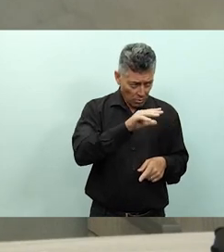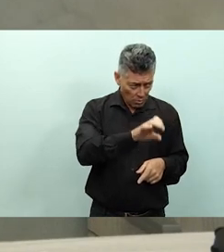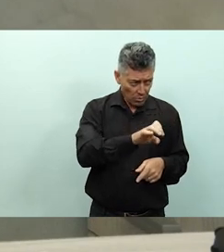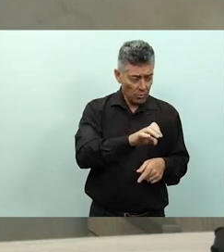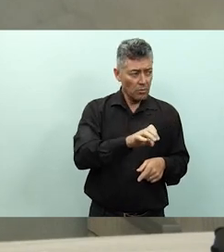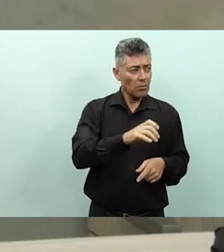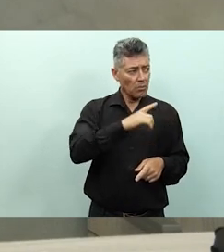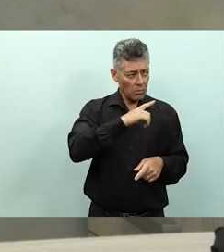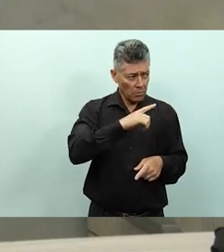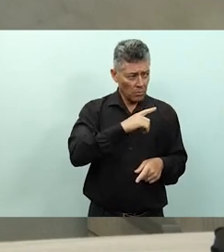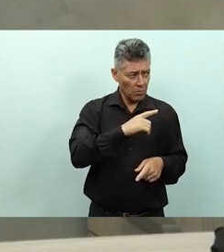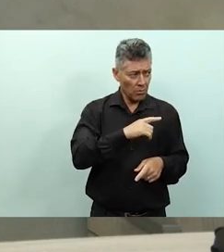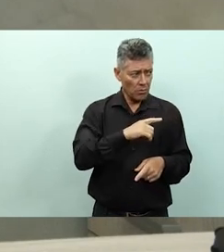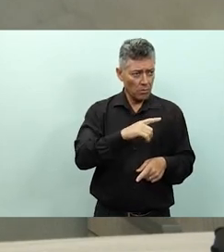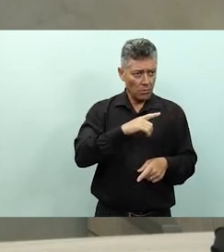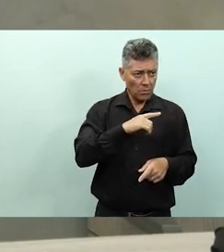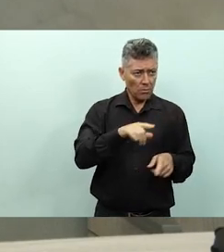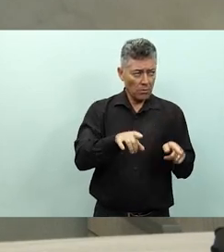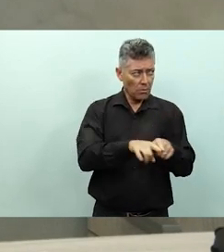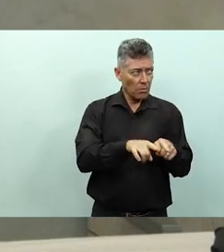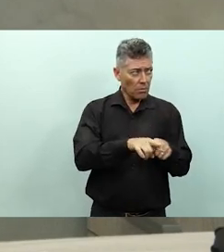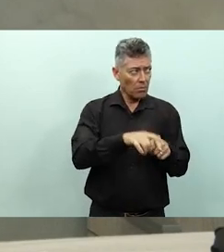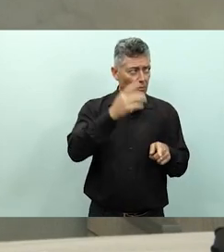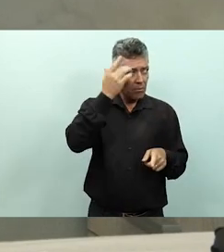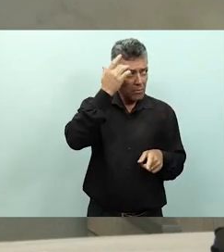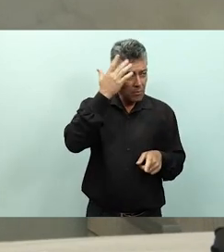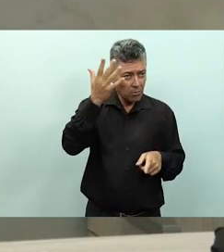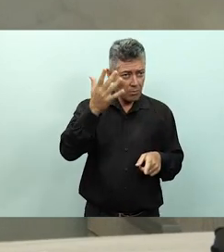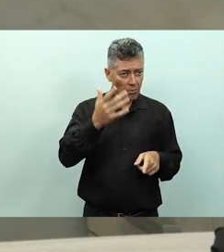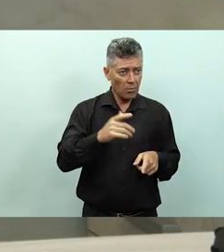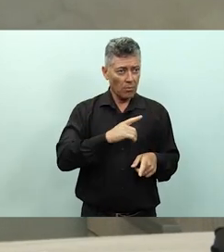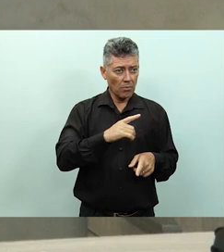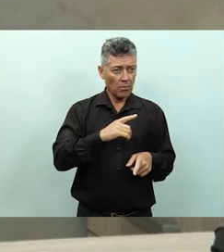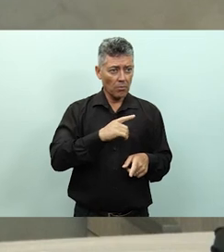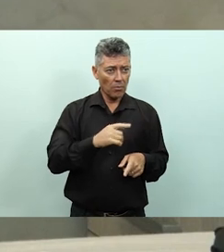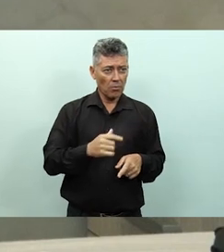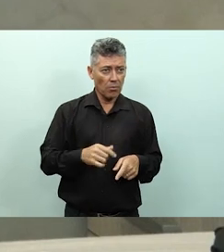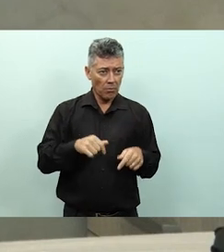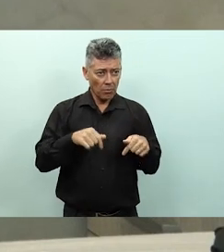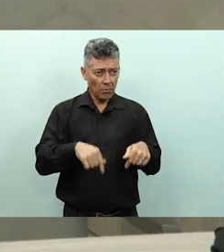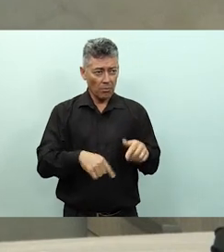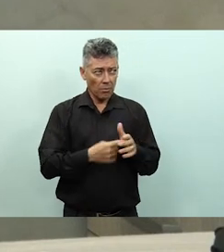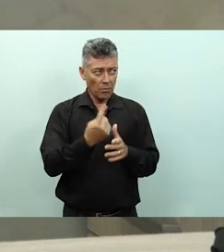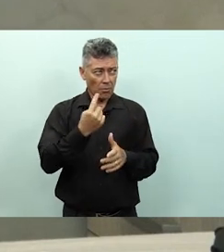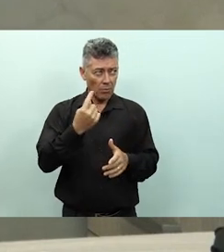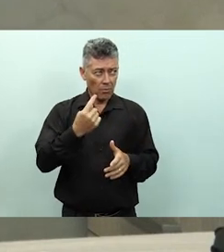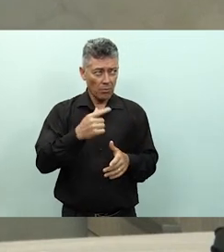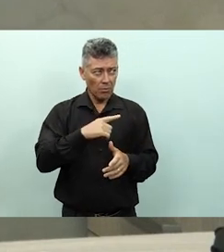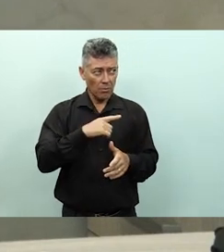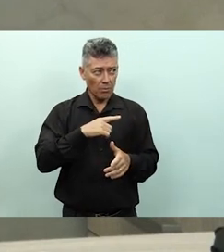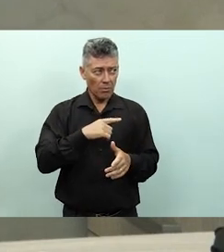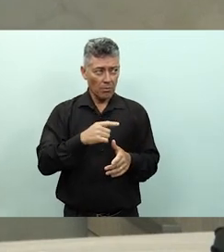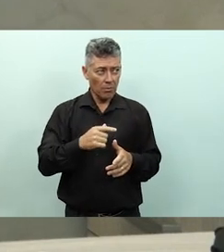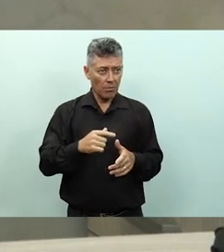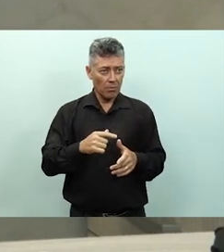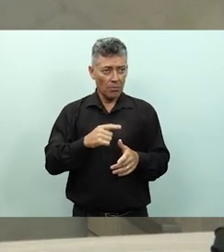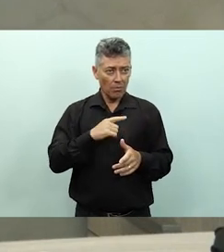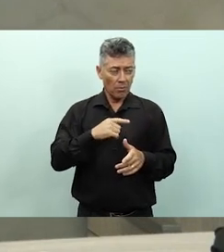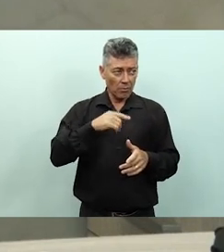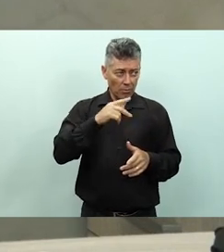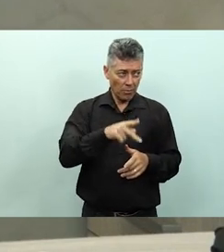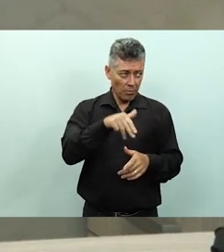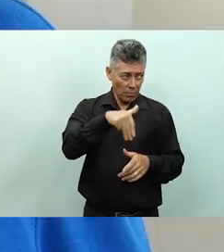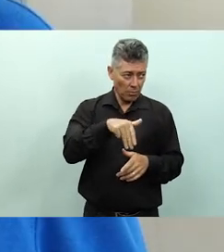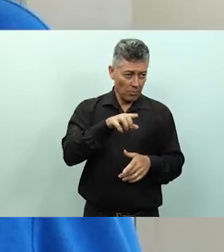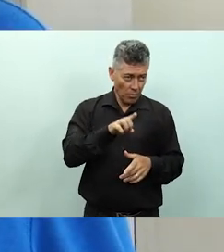eleição com razoável facilidade até no primeiro turno, tendo Carlos Eduardo como vice e o PMDB